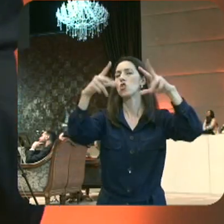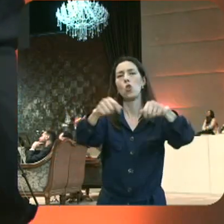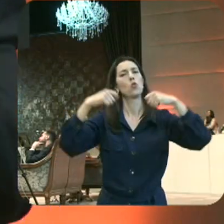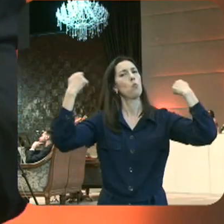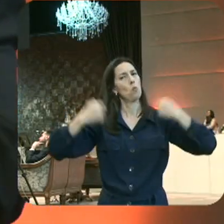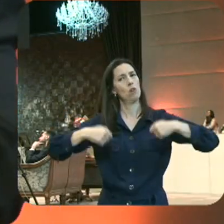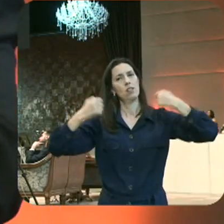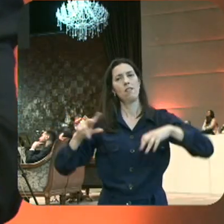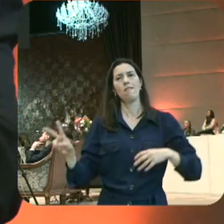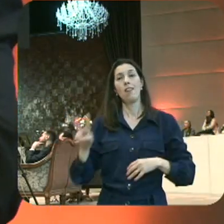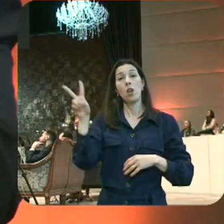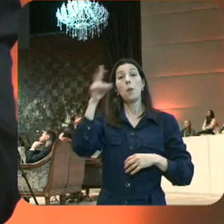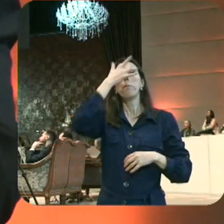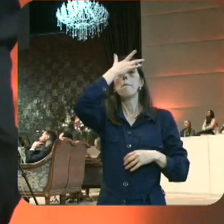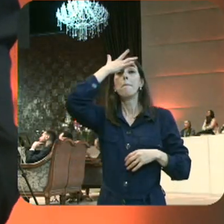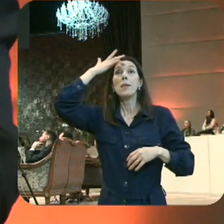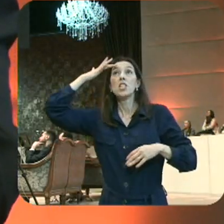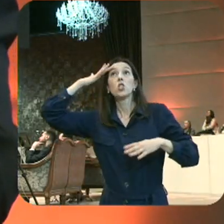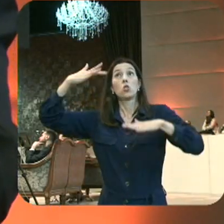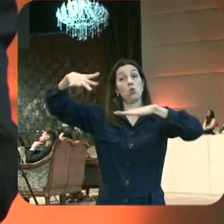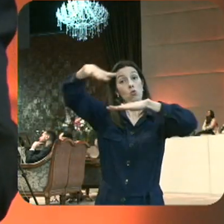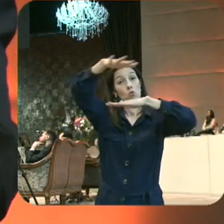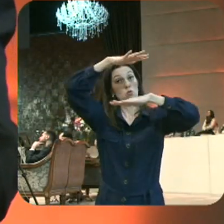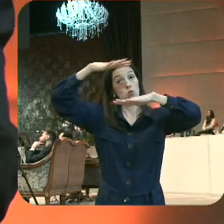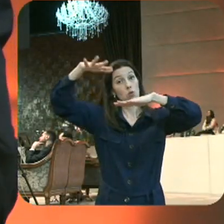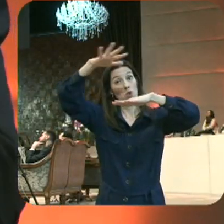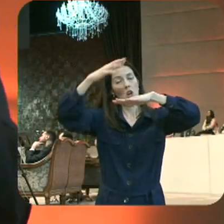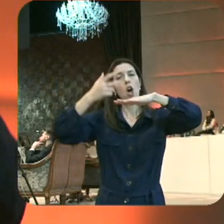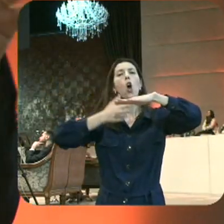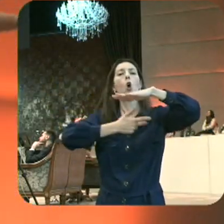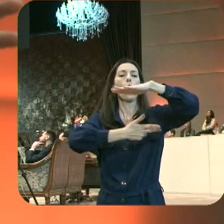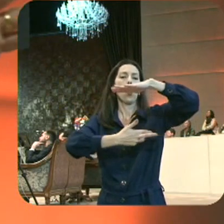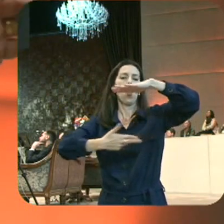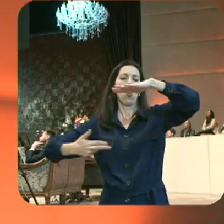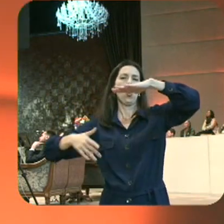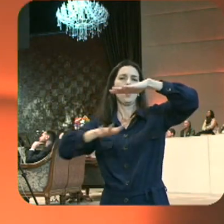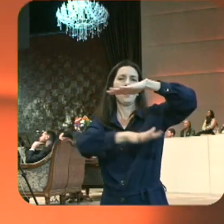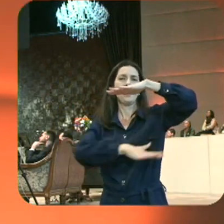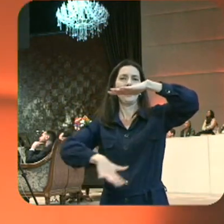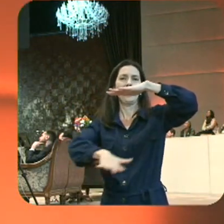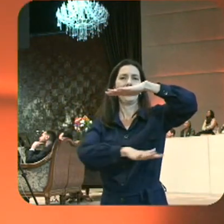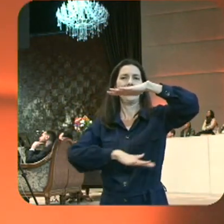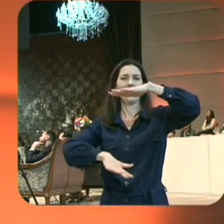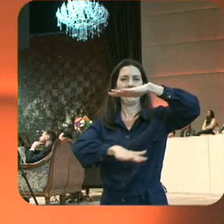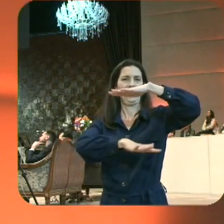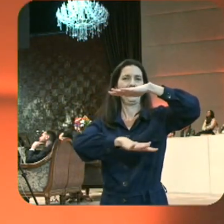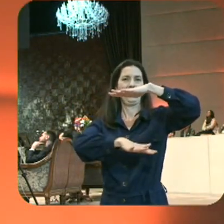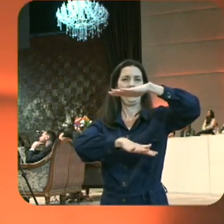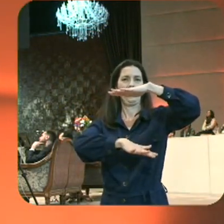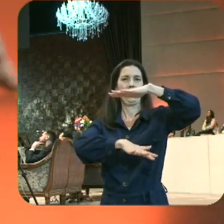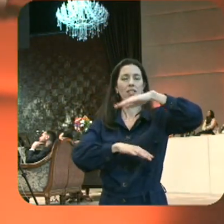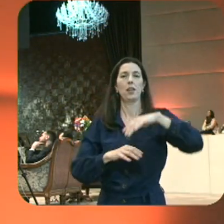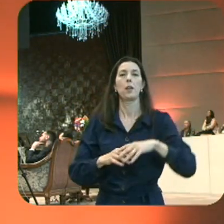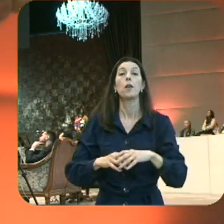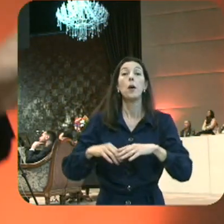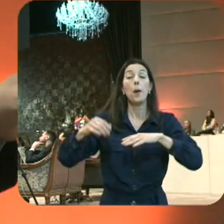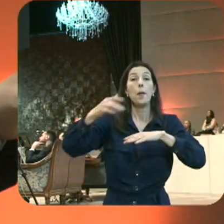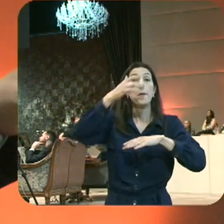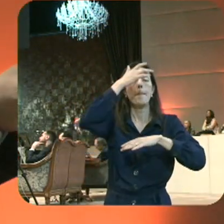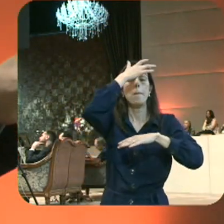E quando pessoas valem mais do que coisas, há paz nos relacionamentos. Mas